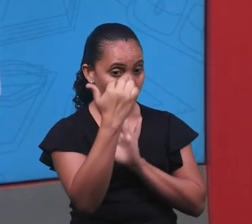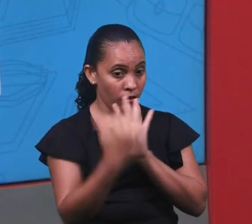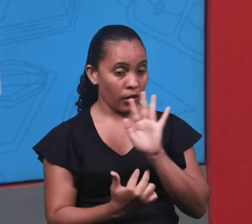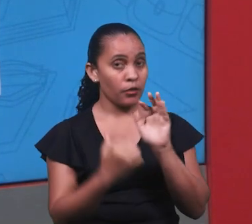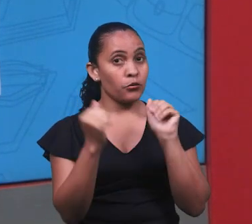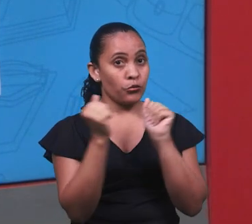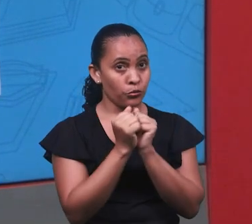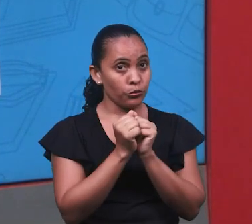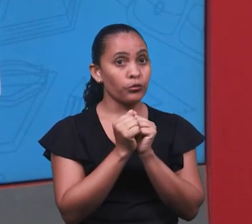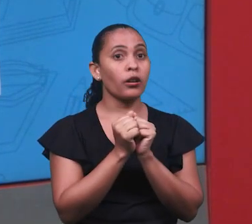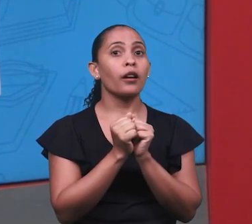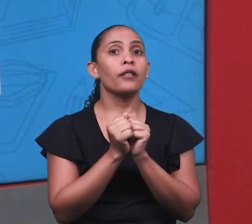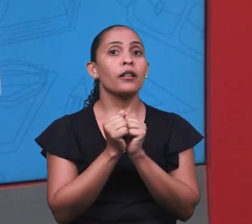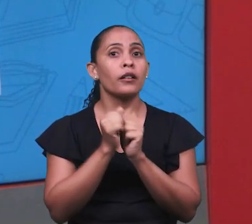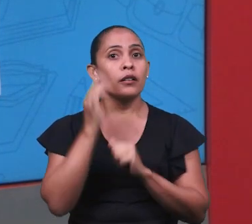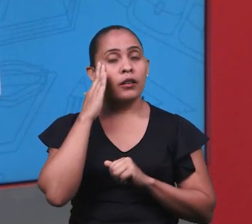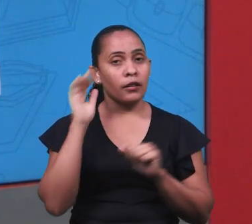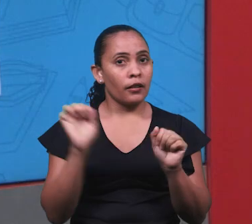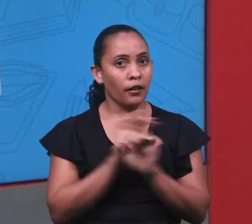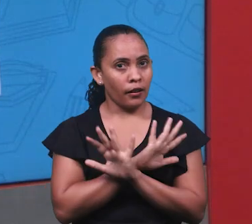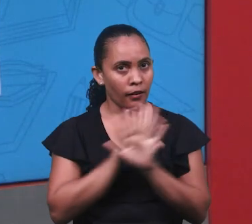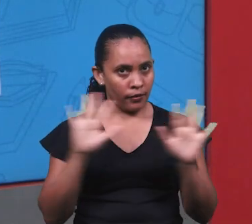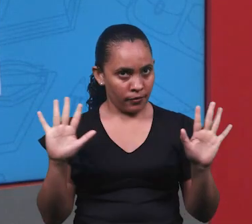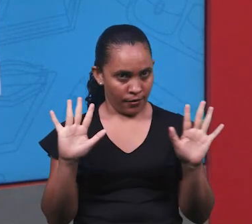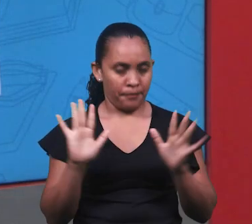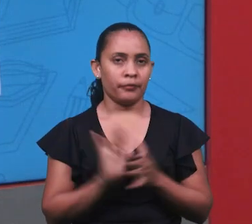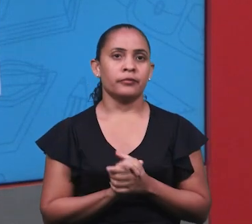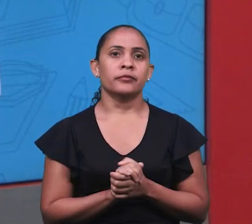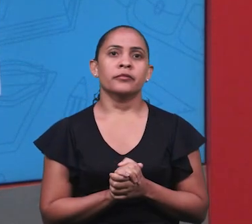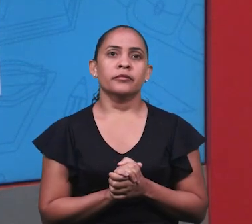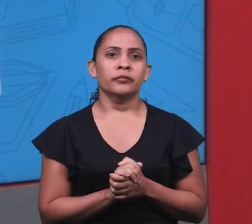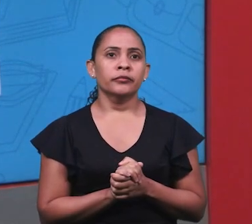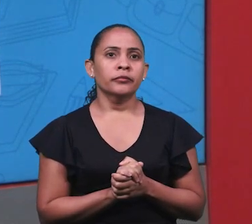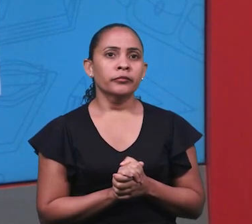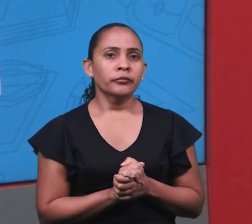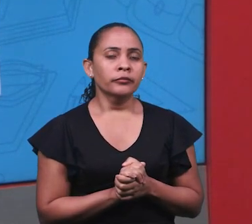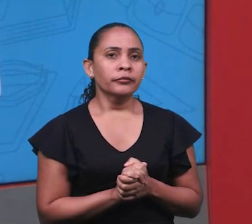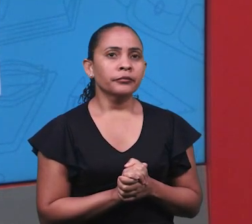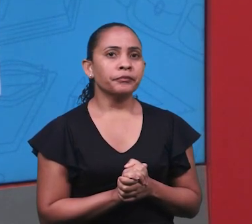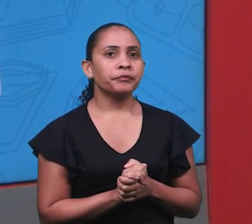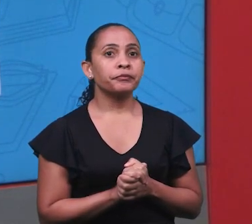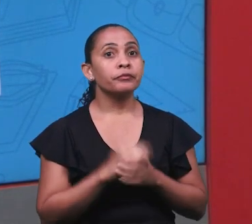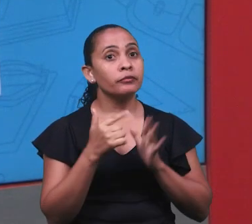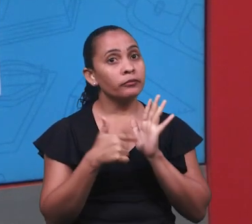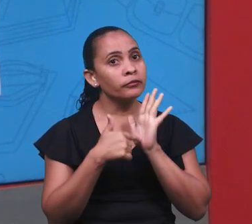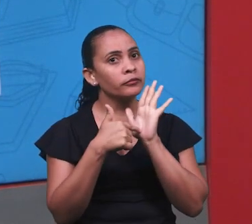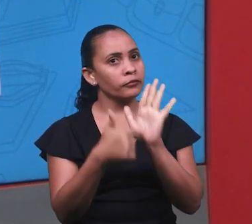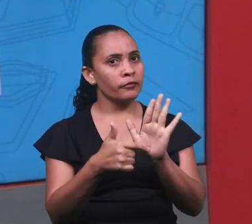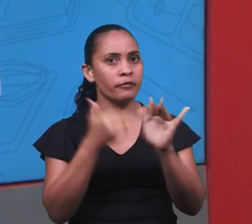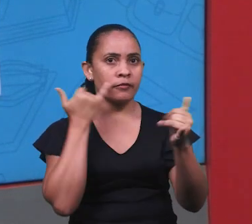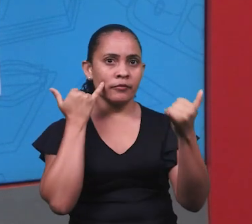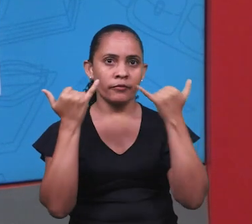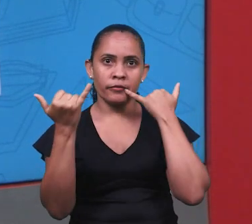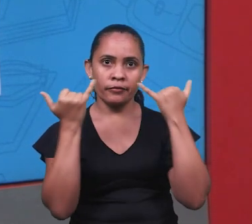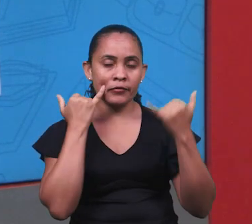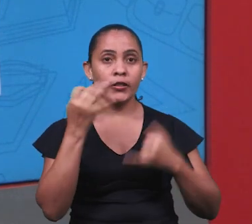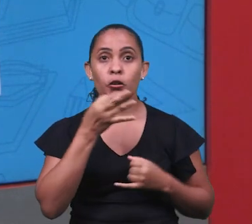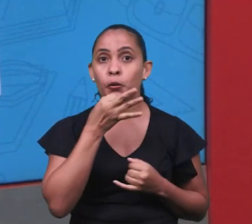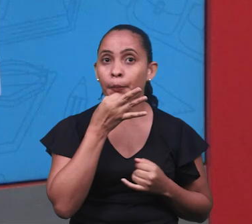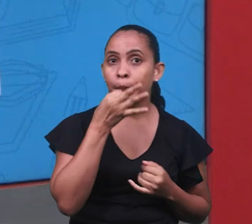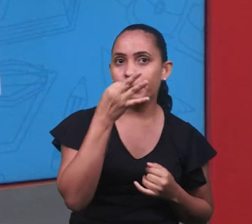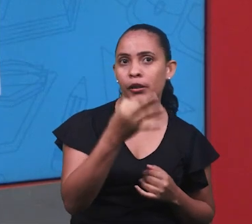que eu vou esclarecendo e essa competência 3 vai clareando. Vamos lá. Apresenta informações, fatos e